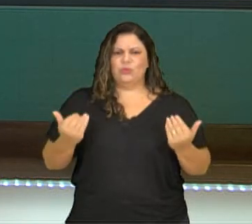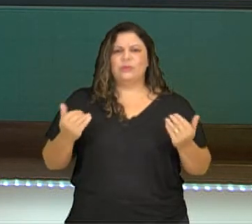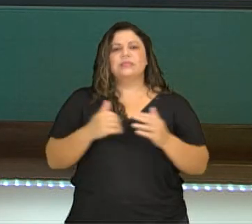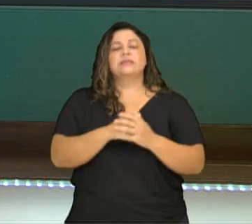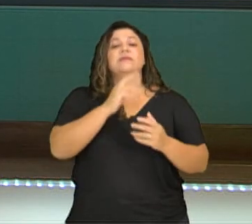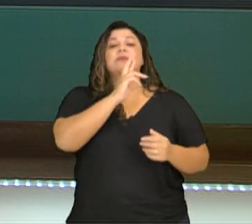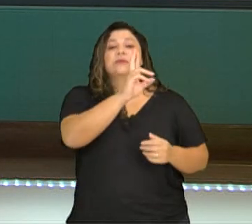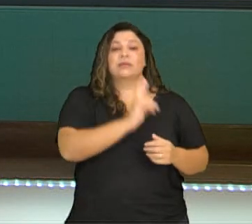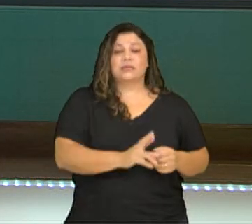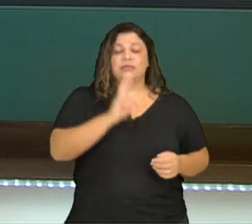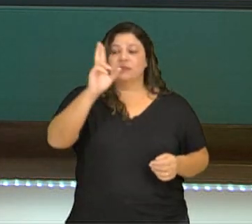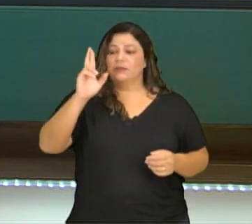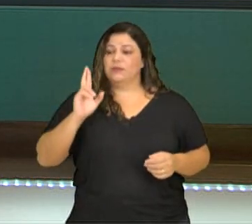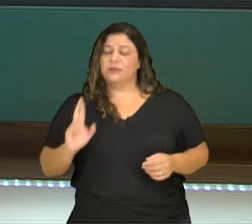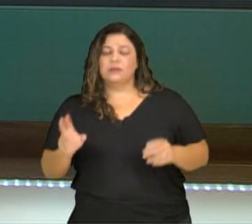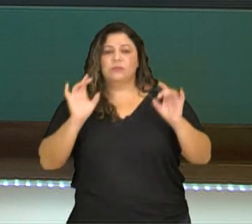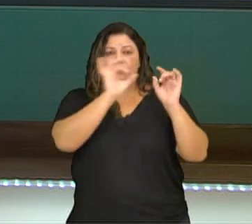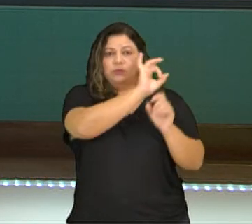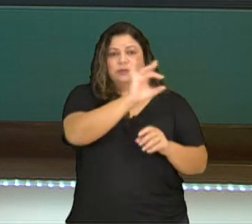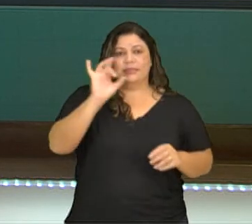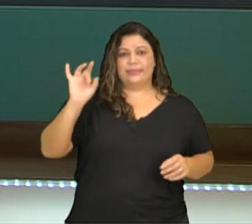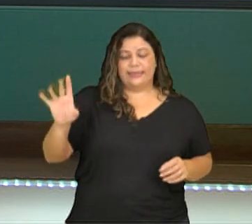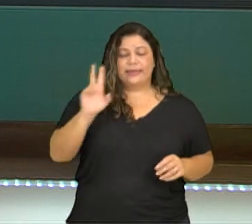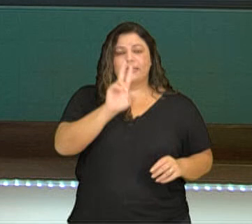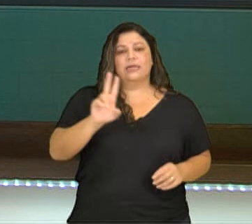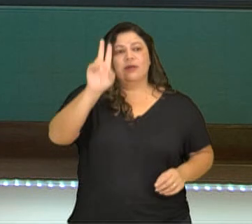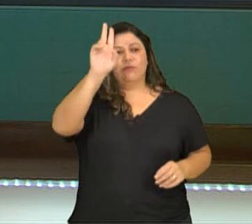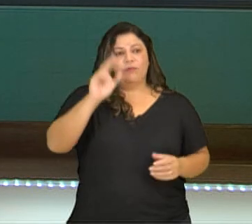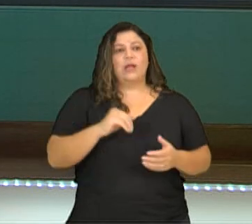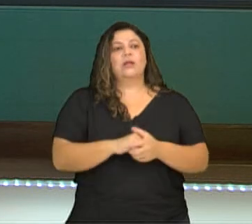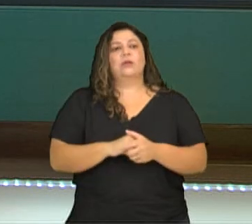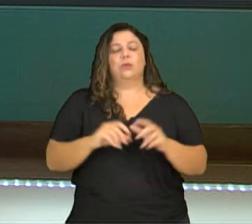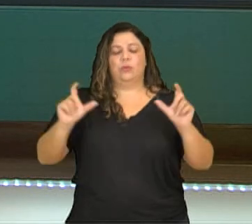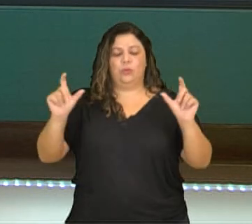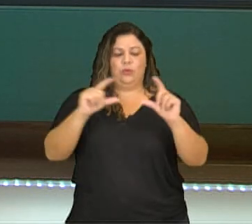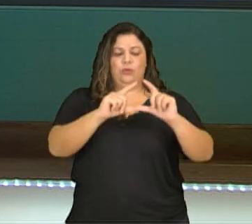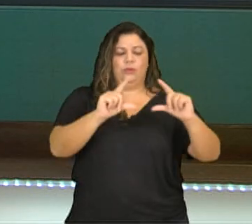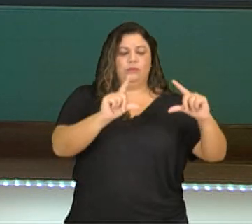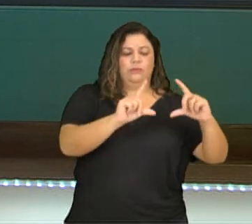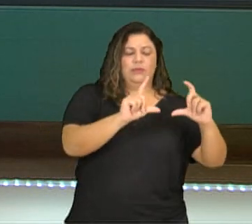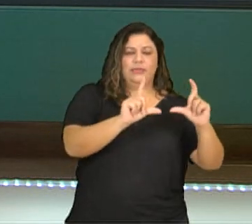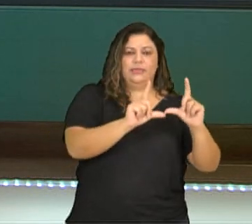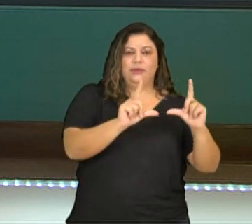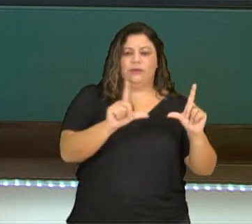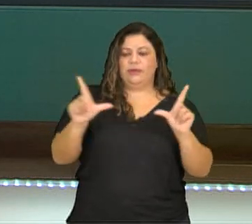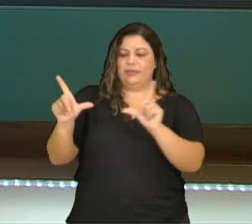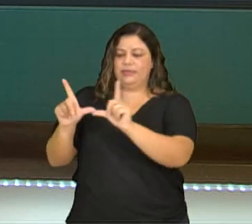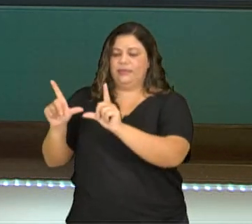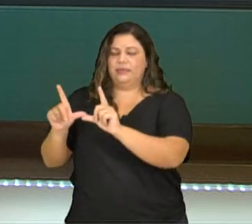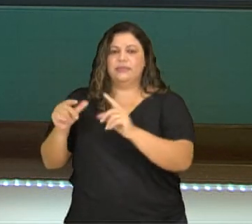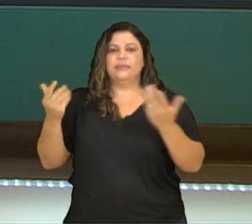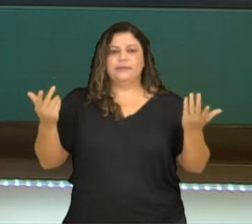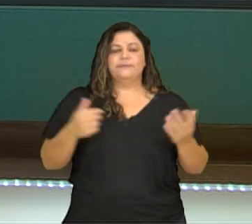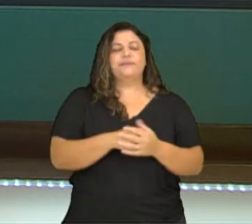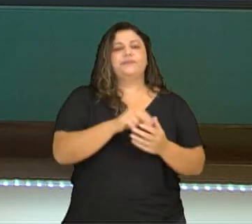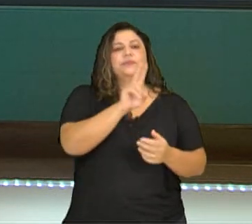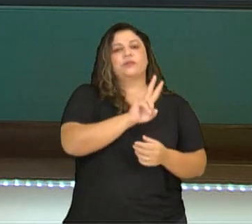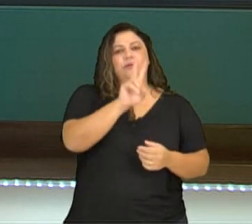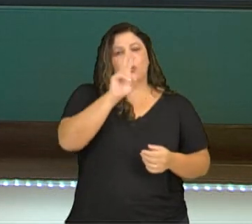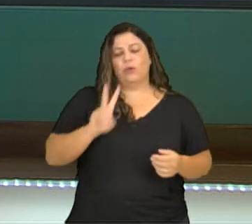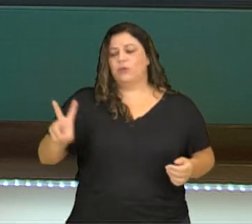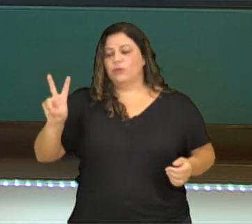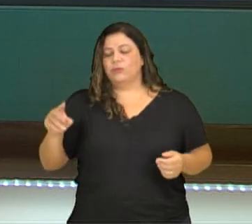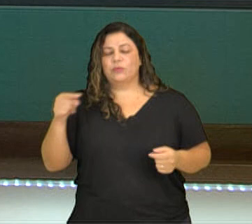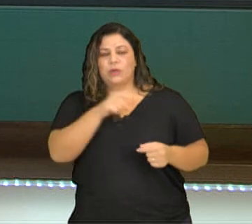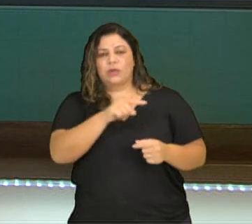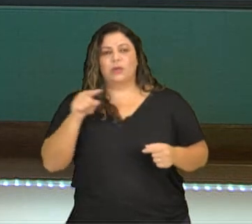resolver cada uma delas, vão colocar o valorzinho aqui nesse retângulo e o outro valor aqui nesse outro retângulo, e